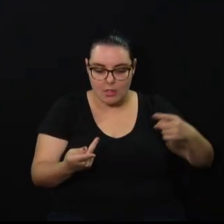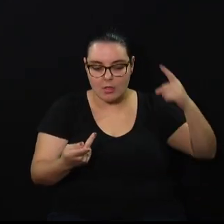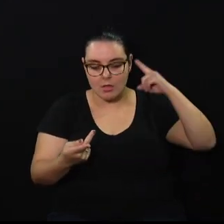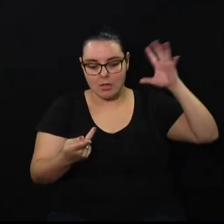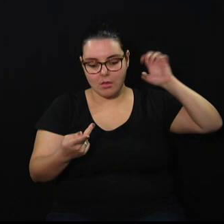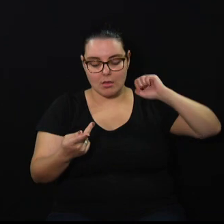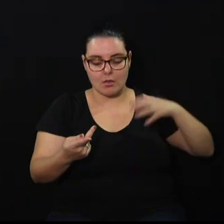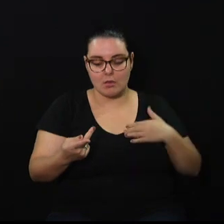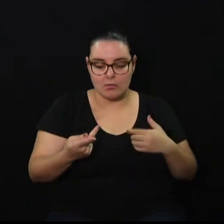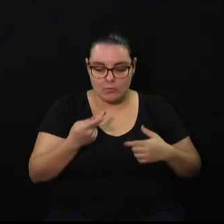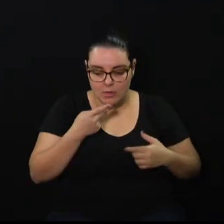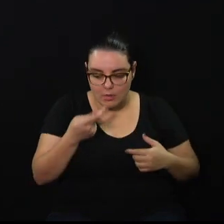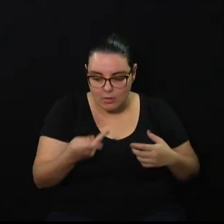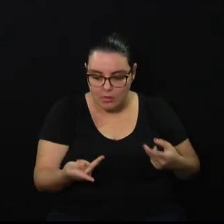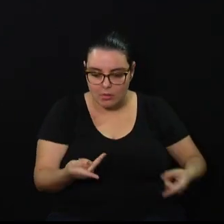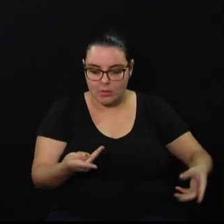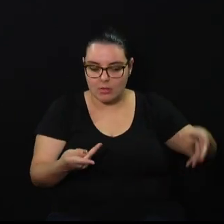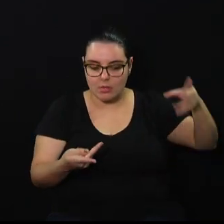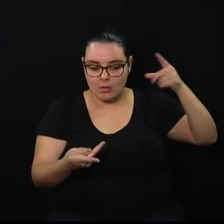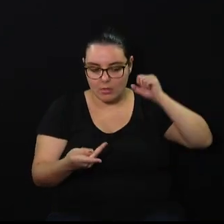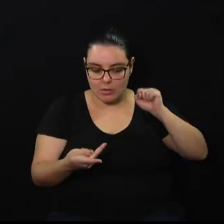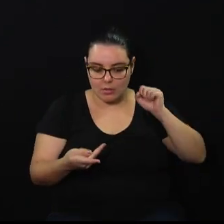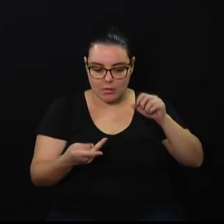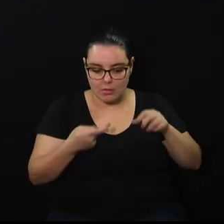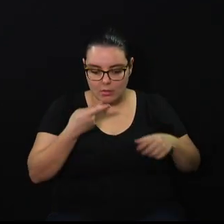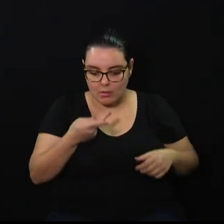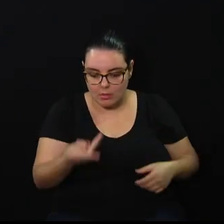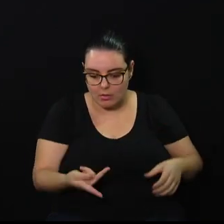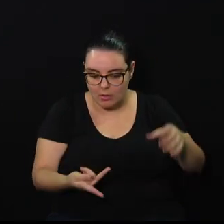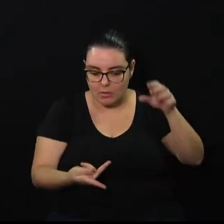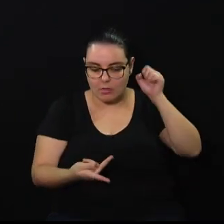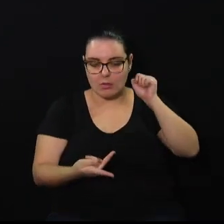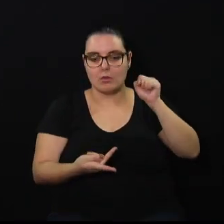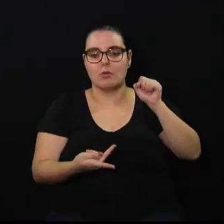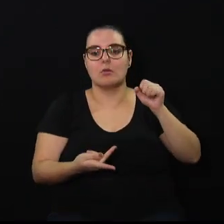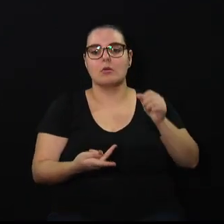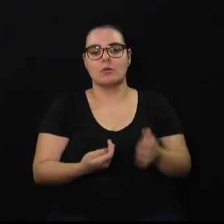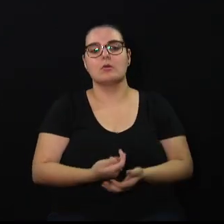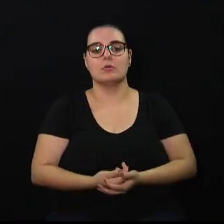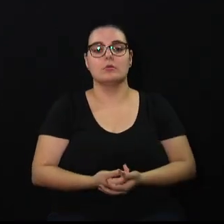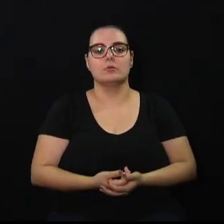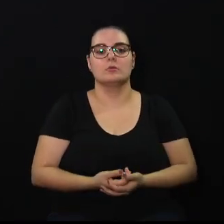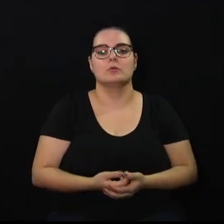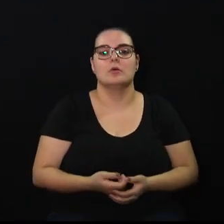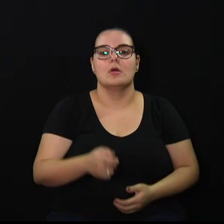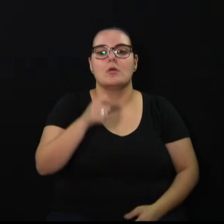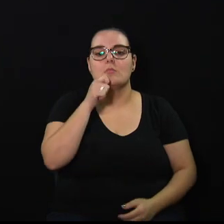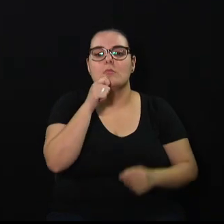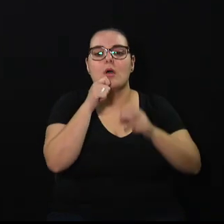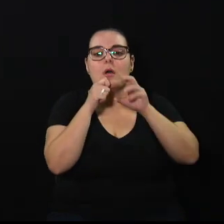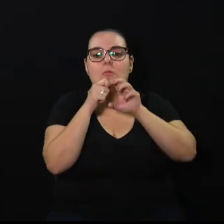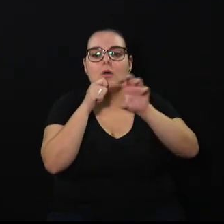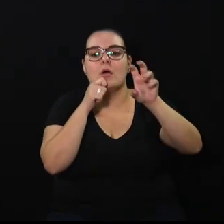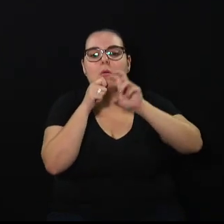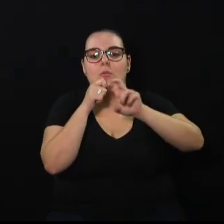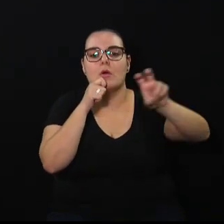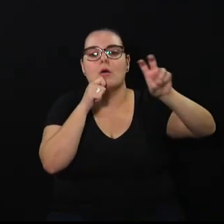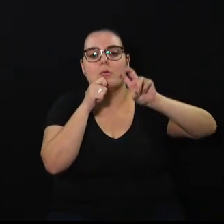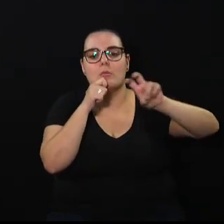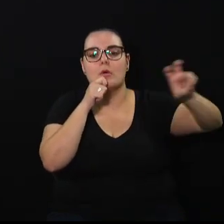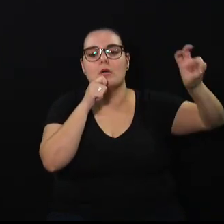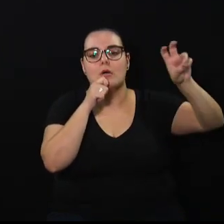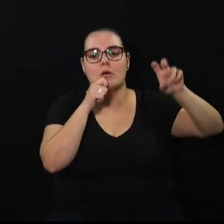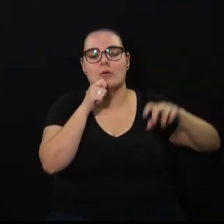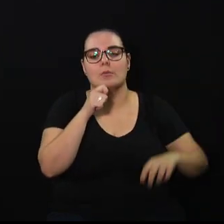né que é a saída da voz deles o megafone que a mesma coisa só que daí é um pouco